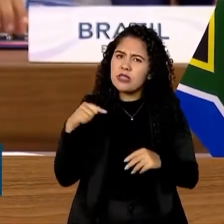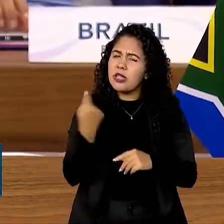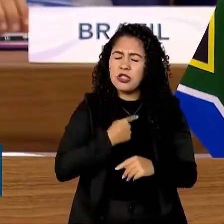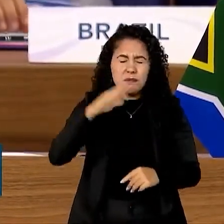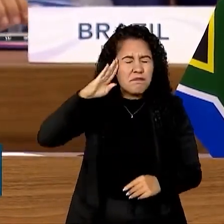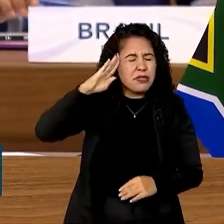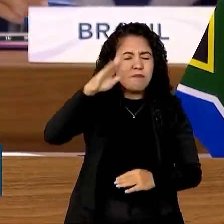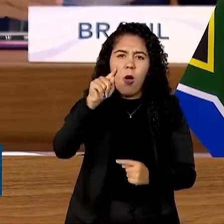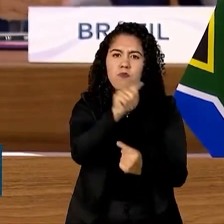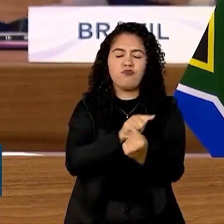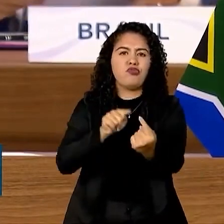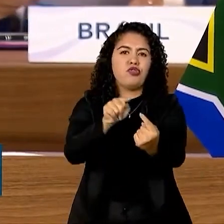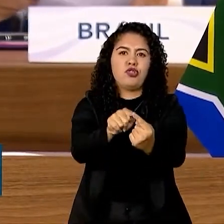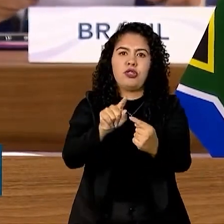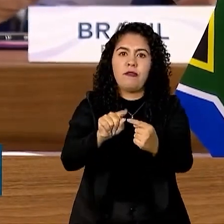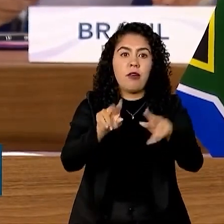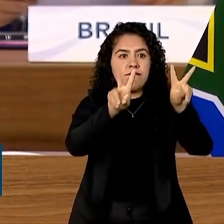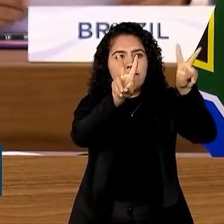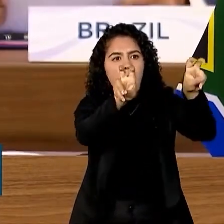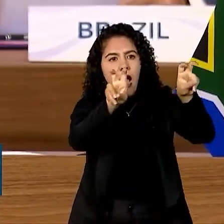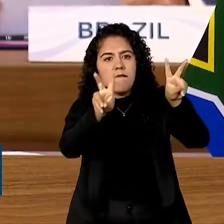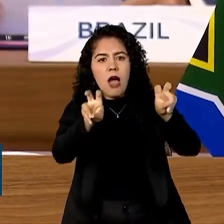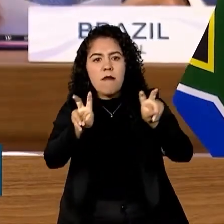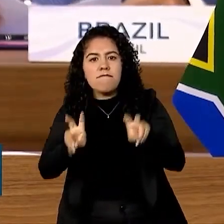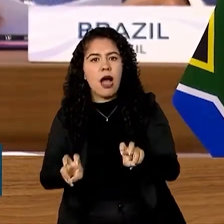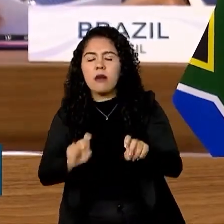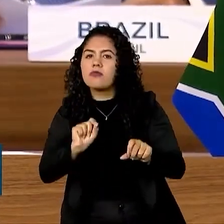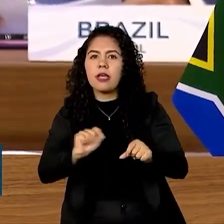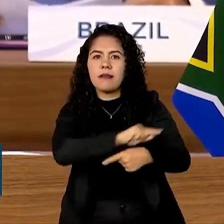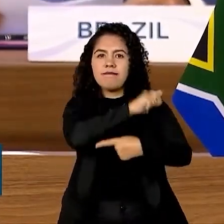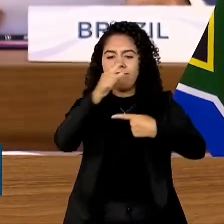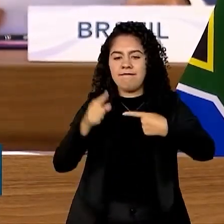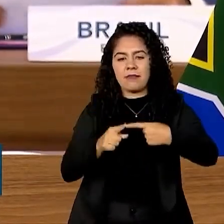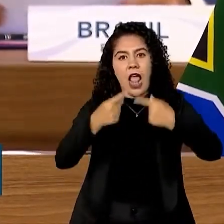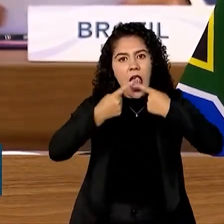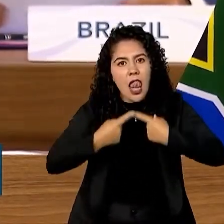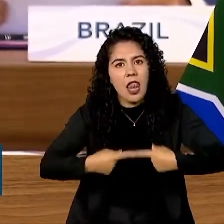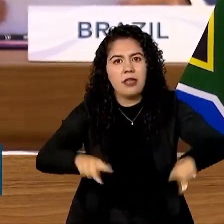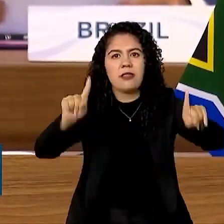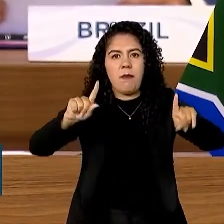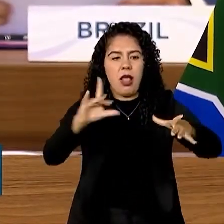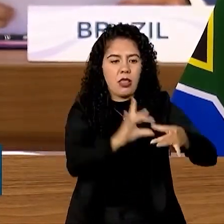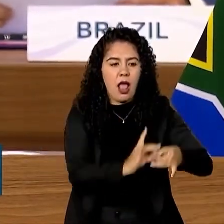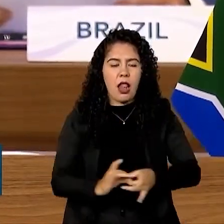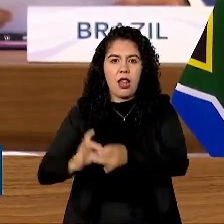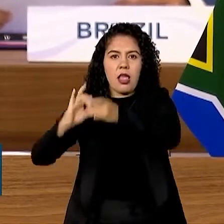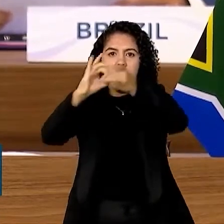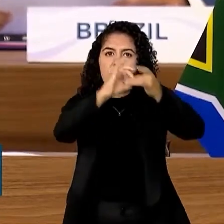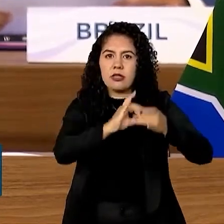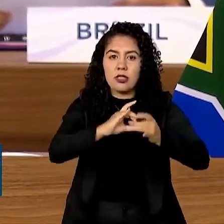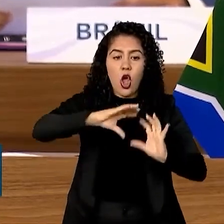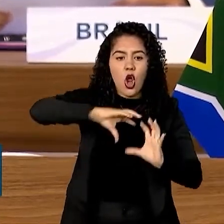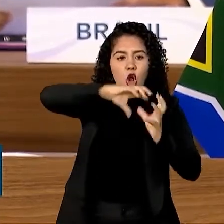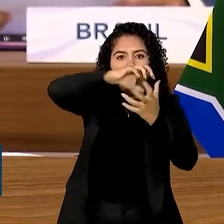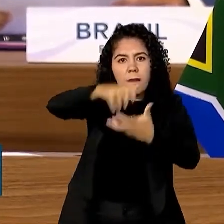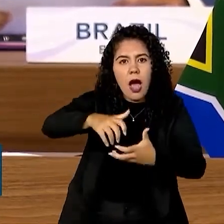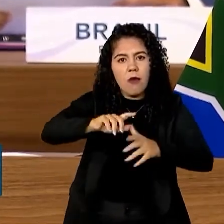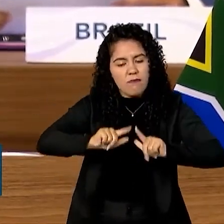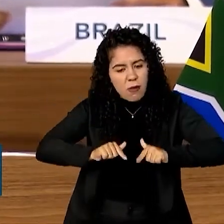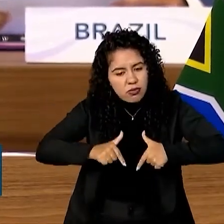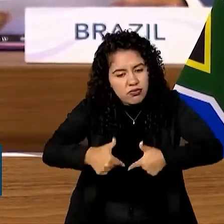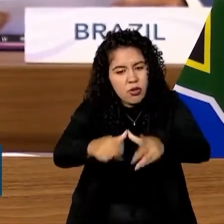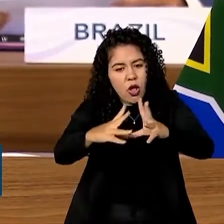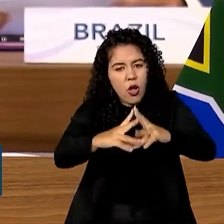da presidência brasileira no G20 o lançamento de uma aliança global contra a fome e a pobreza.